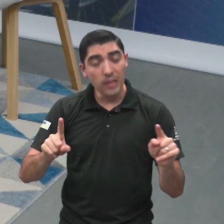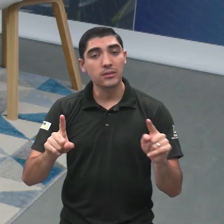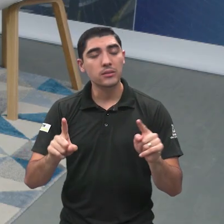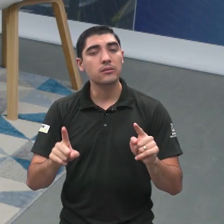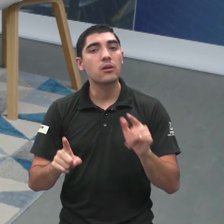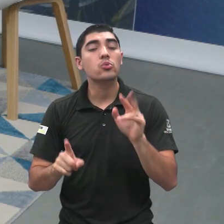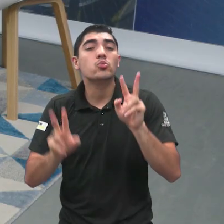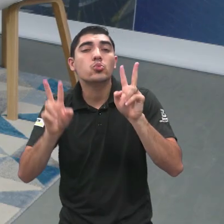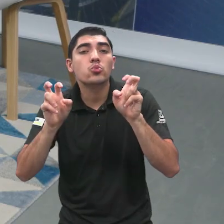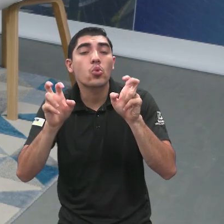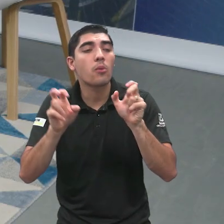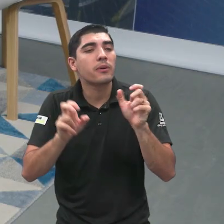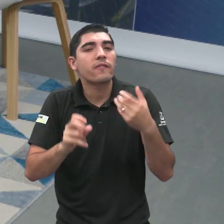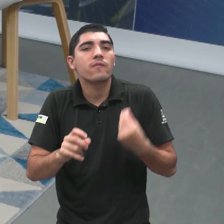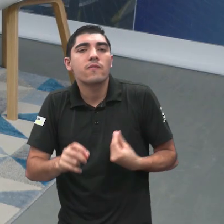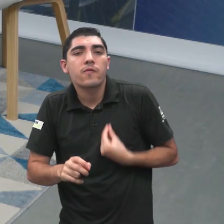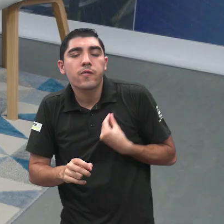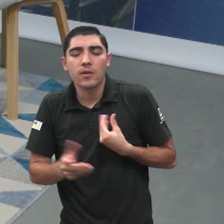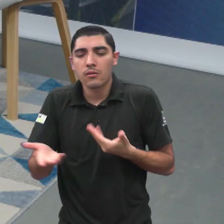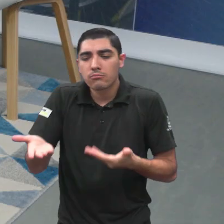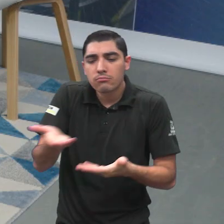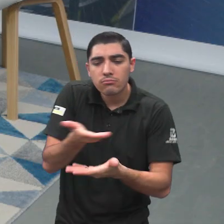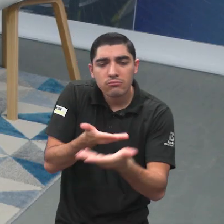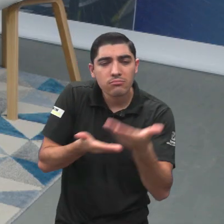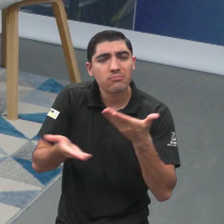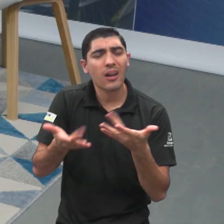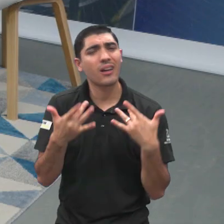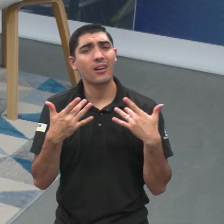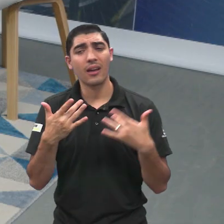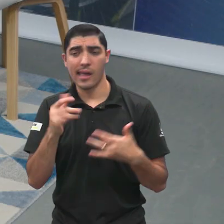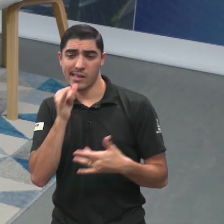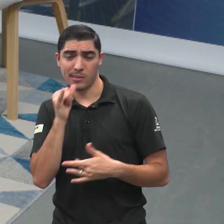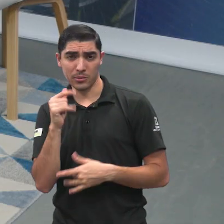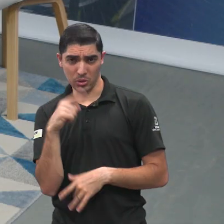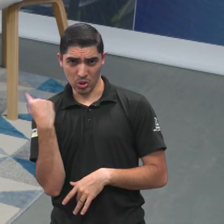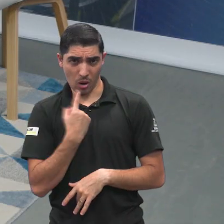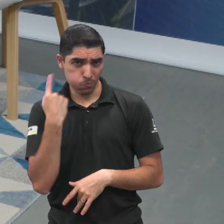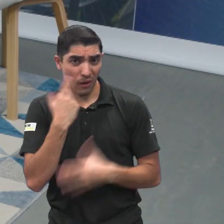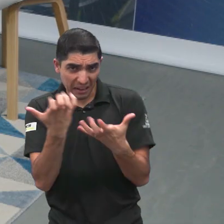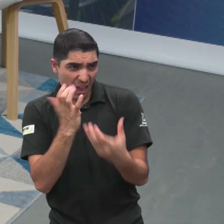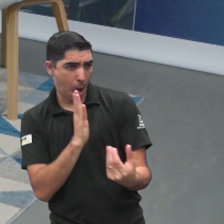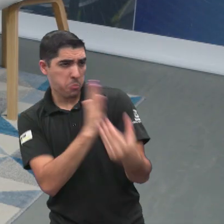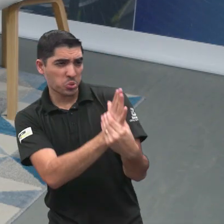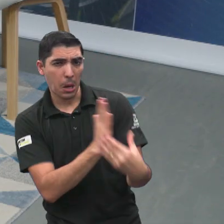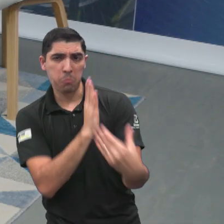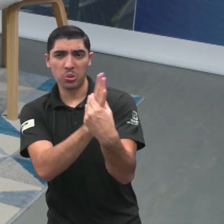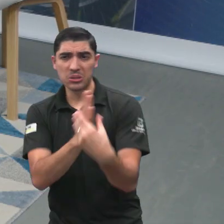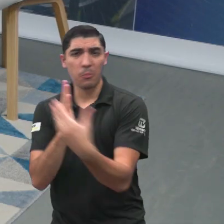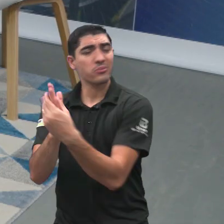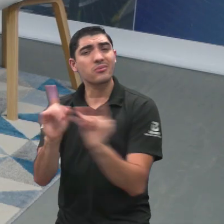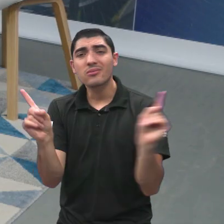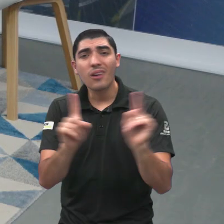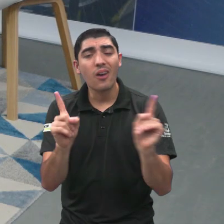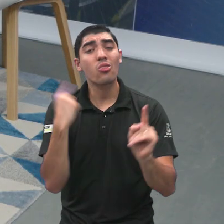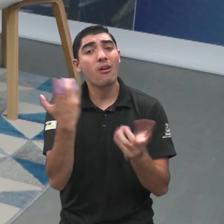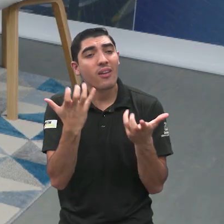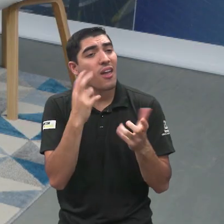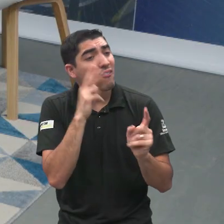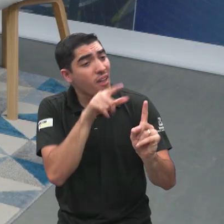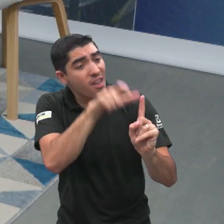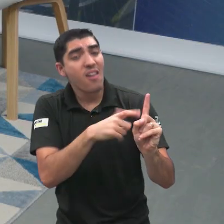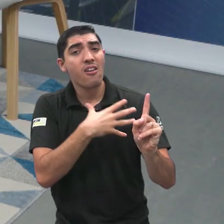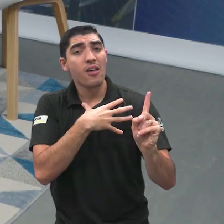convivência, de presença, nós não queremos chegar nesse nível. Nós queremos que ele venha de coração para ter aquele filho,